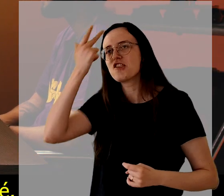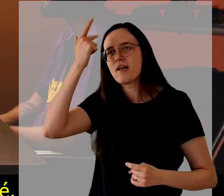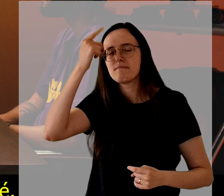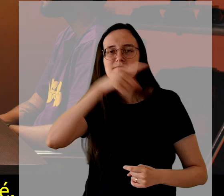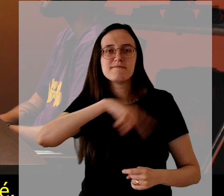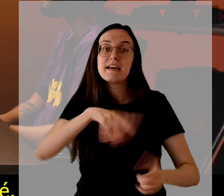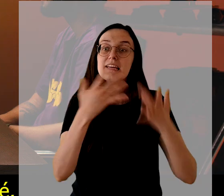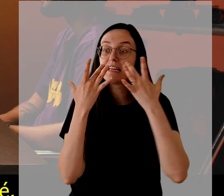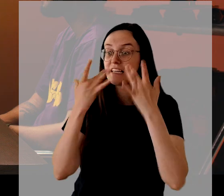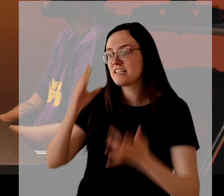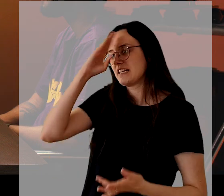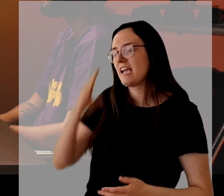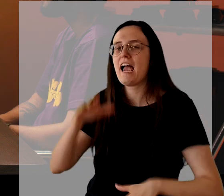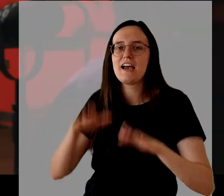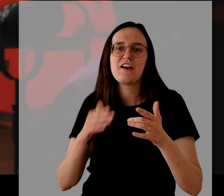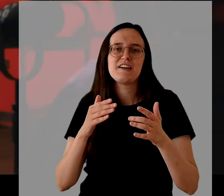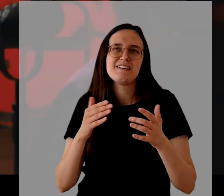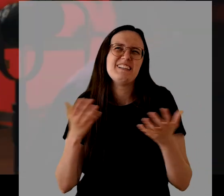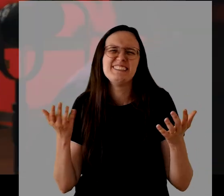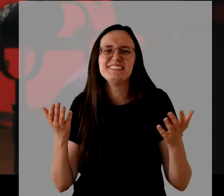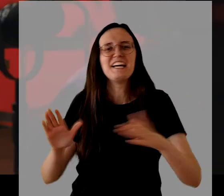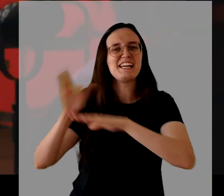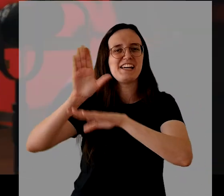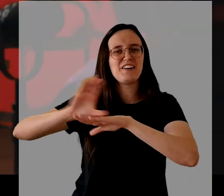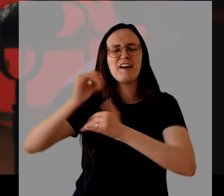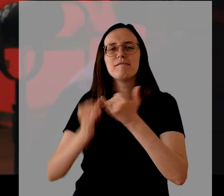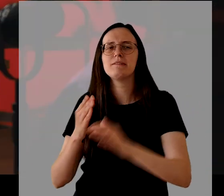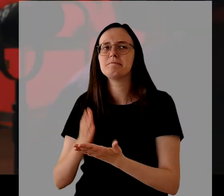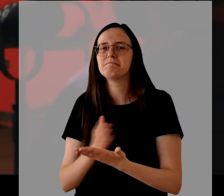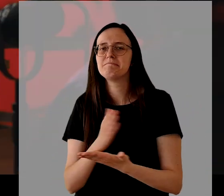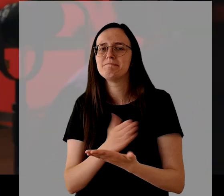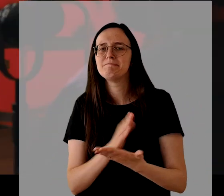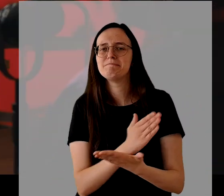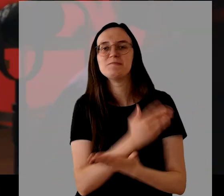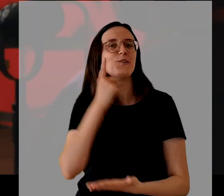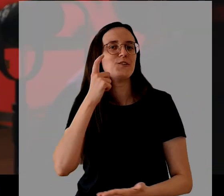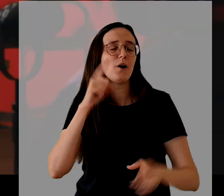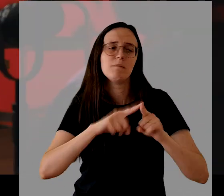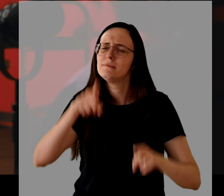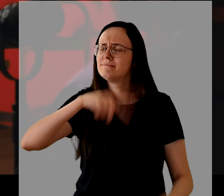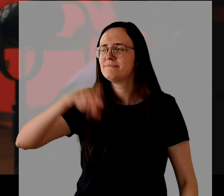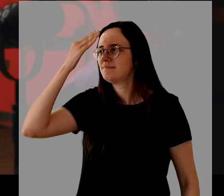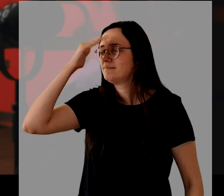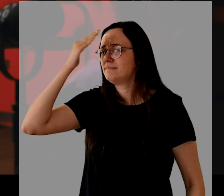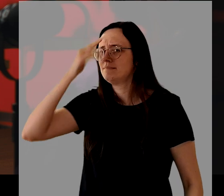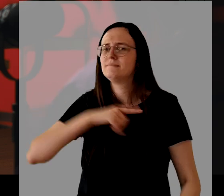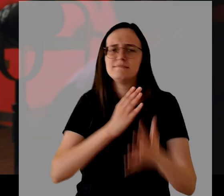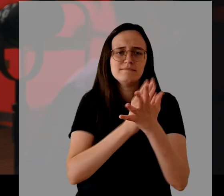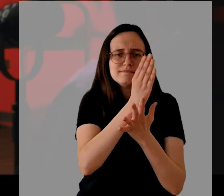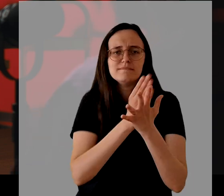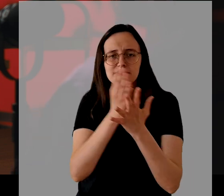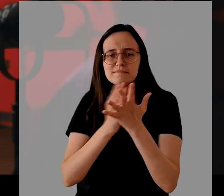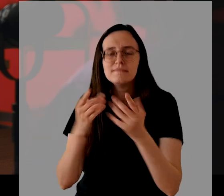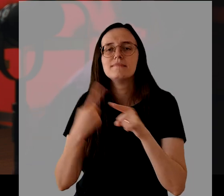galera dá essa, né, não quer nos cursos de cinema, deixa meio que de lado, Sim. mas que não tem noção do leque das possibilidades